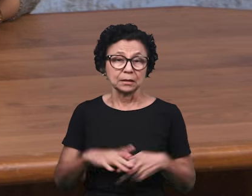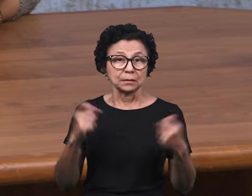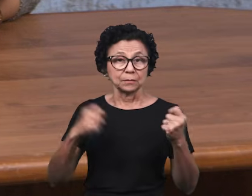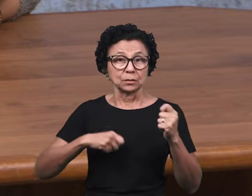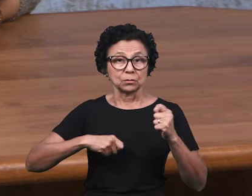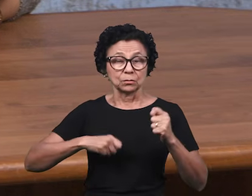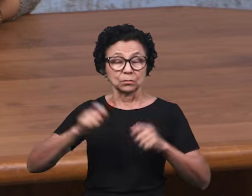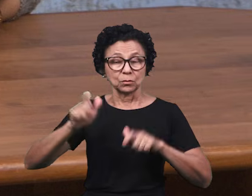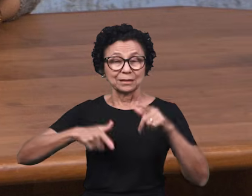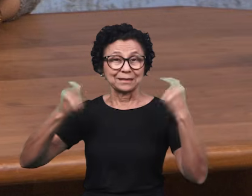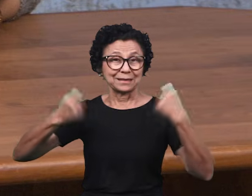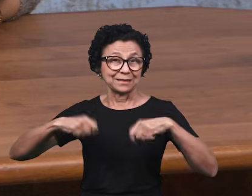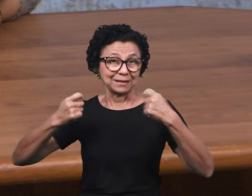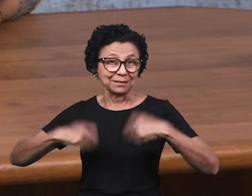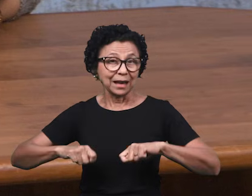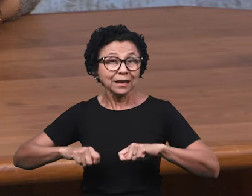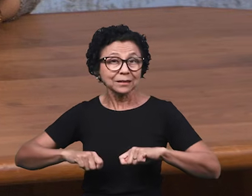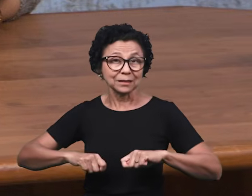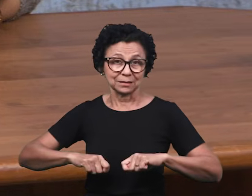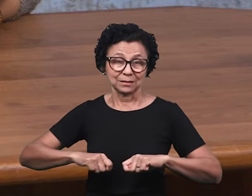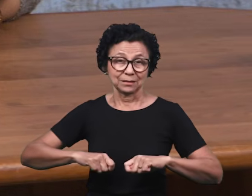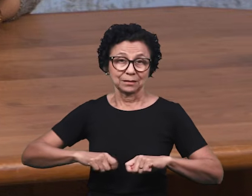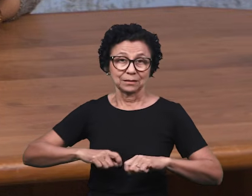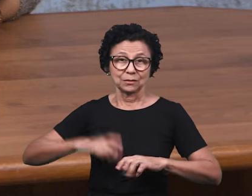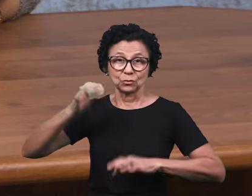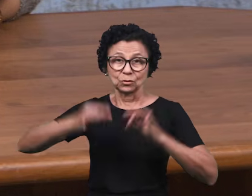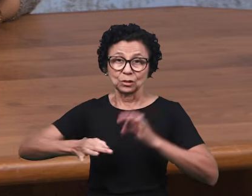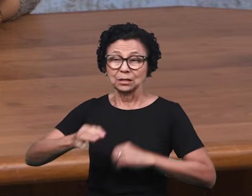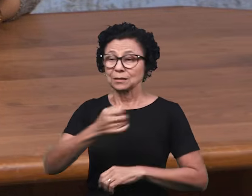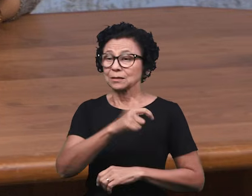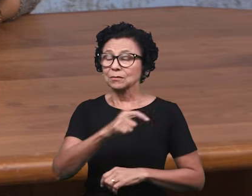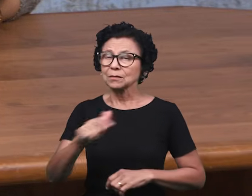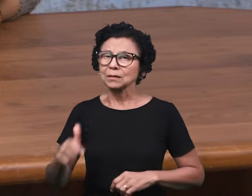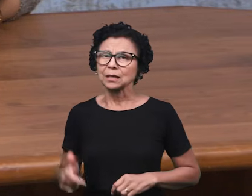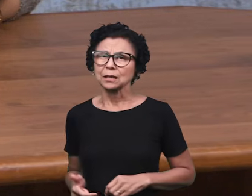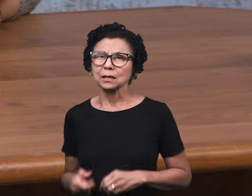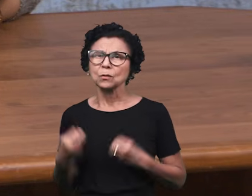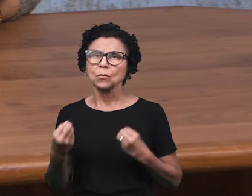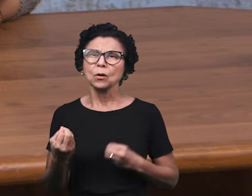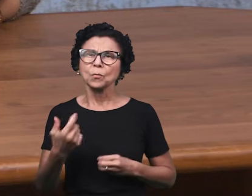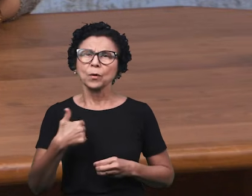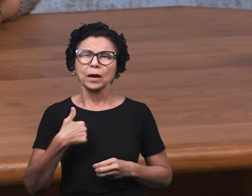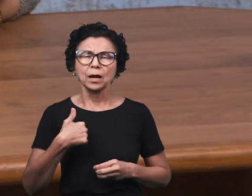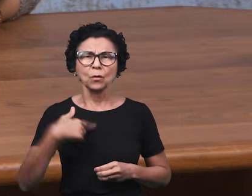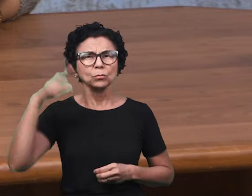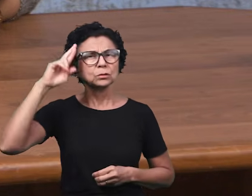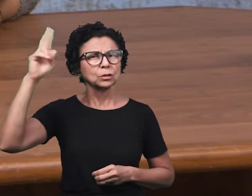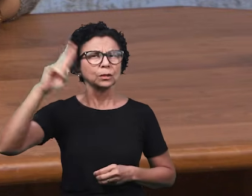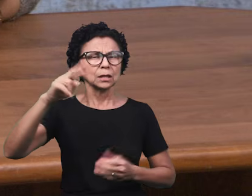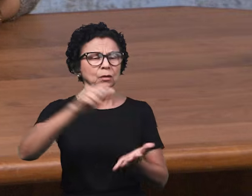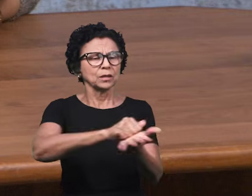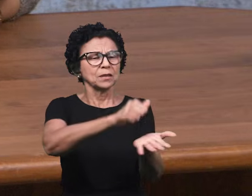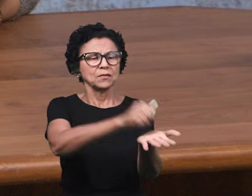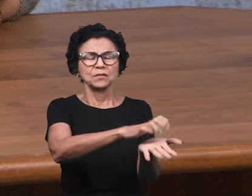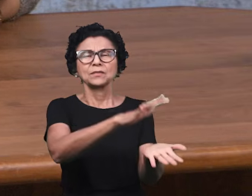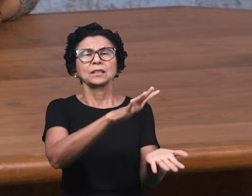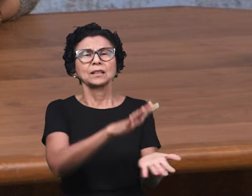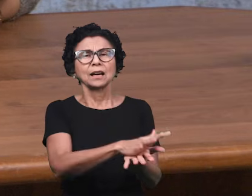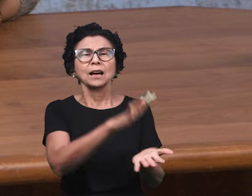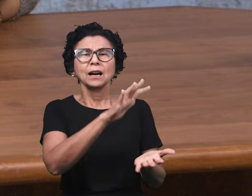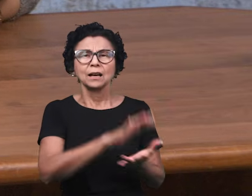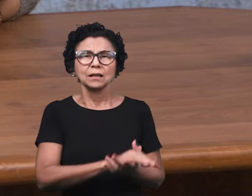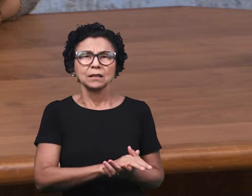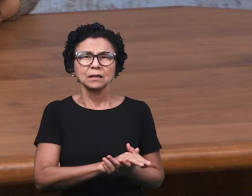necessitados. Não castigaria eu estas coisas, diz o Senhor. Não se vingaria a